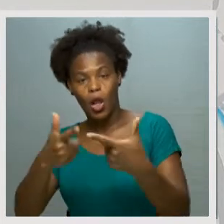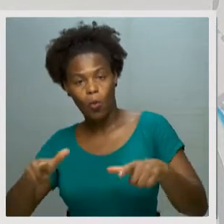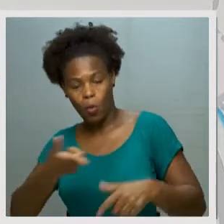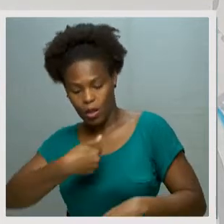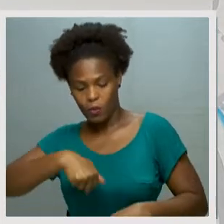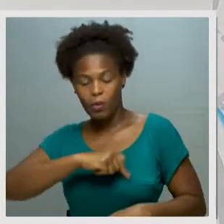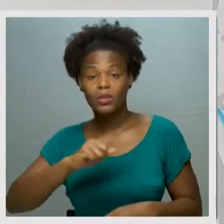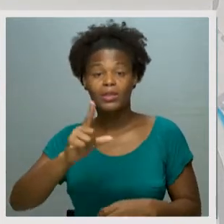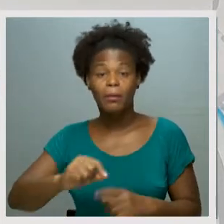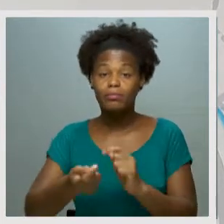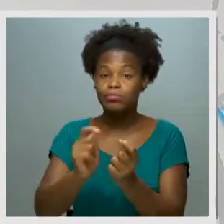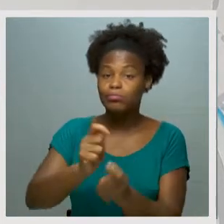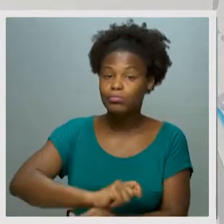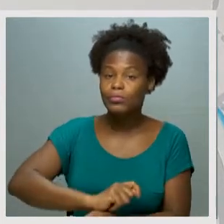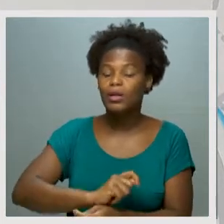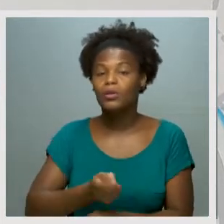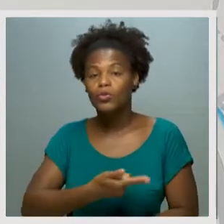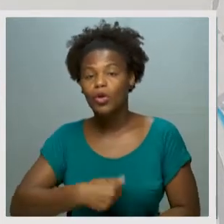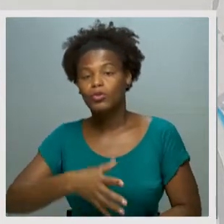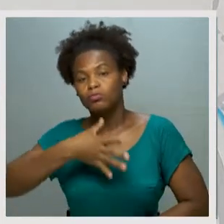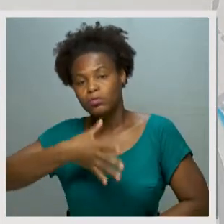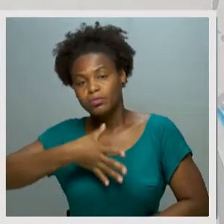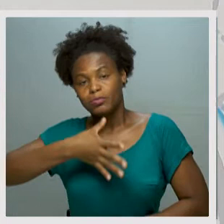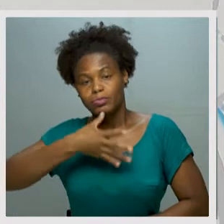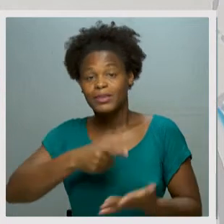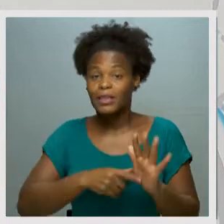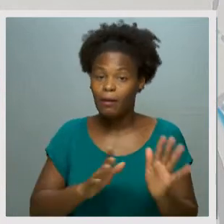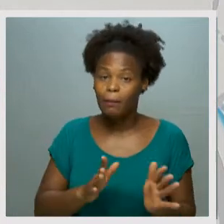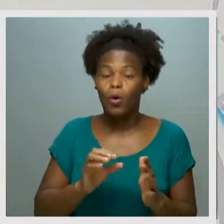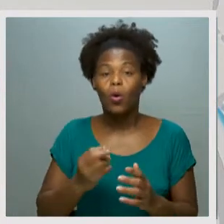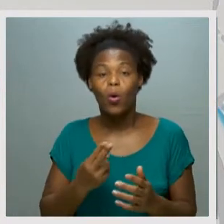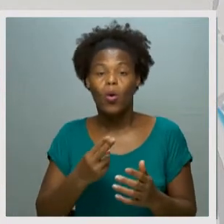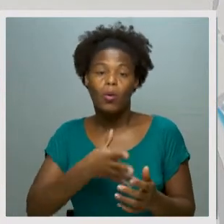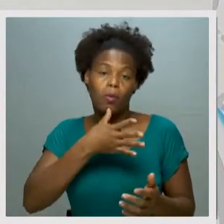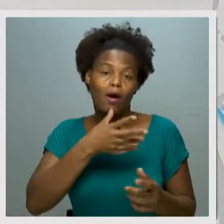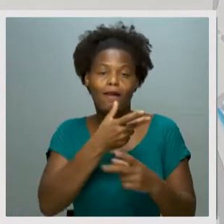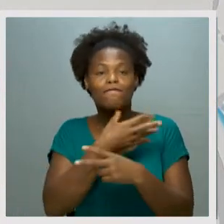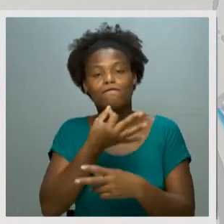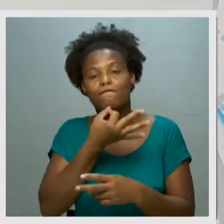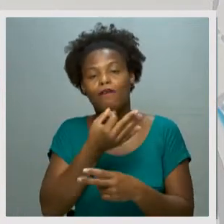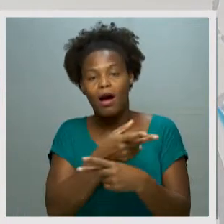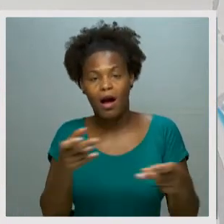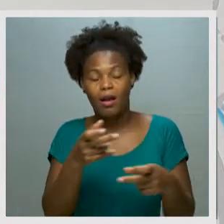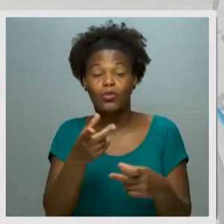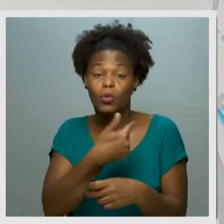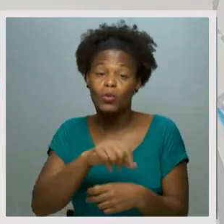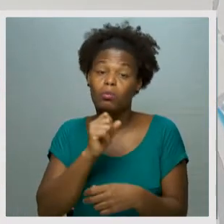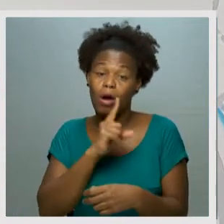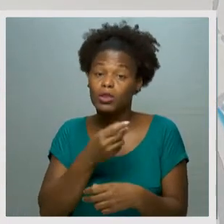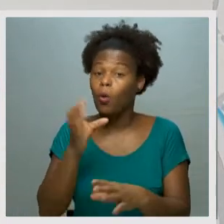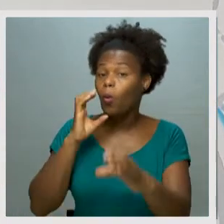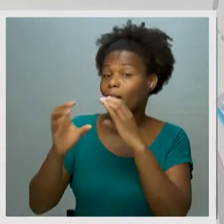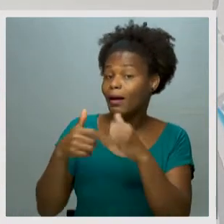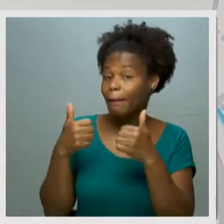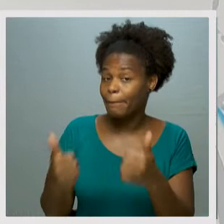nossa linguagem, a adaptação do nosso discurso, digamos assim, do nosso enunciado, para que possamos comunicar